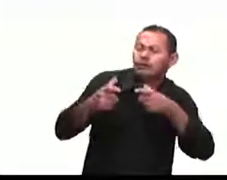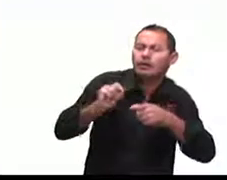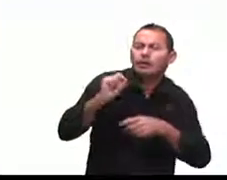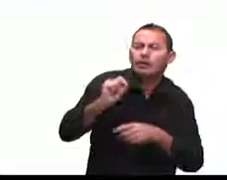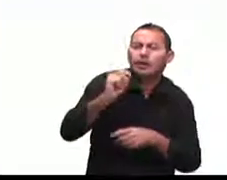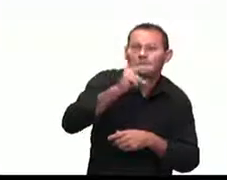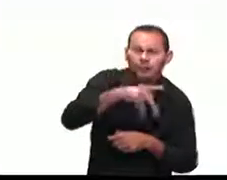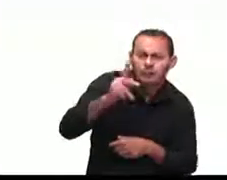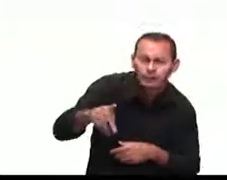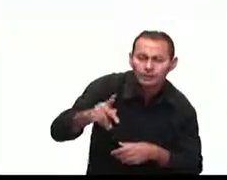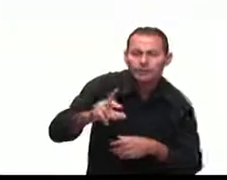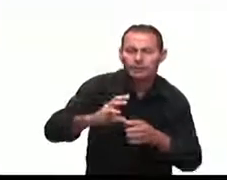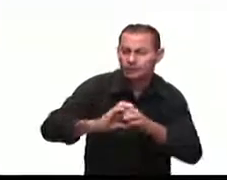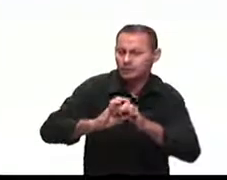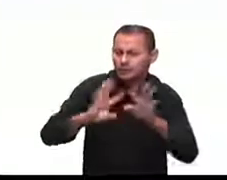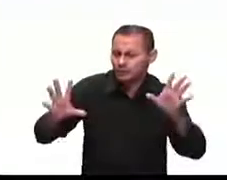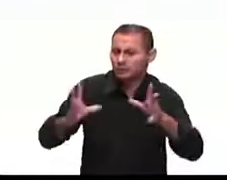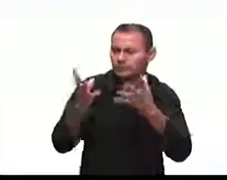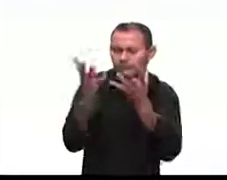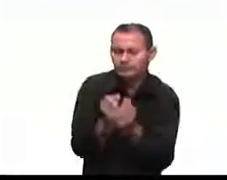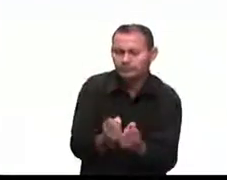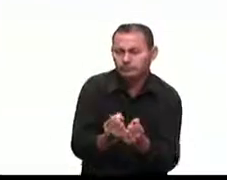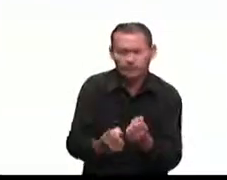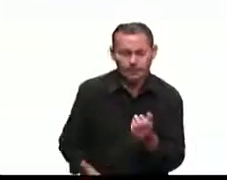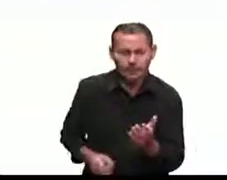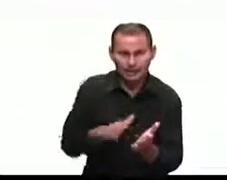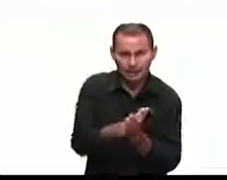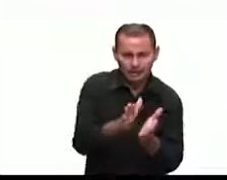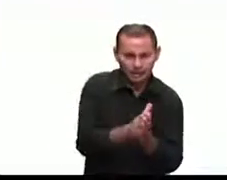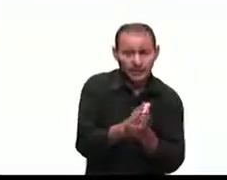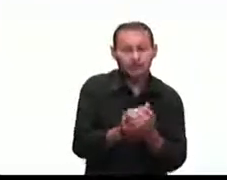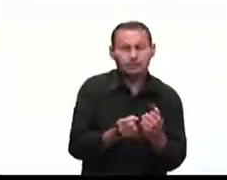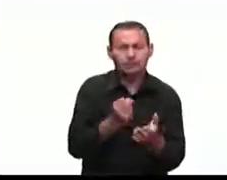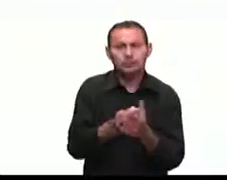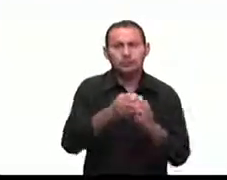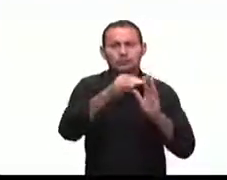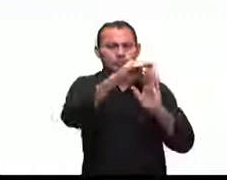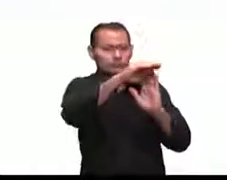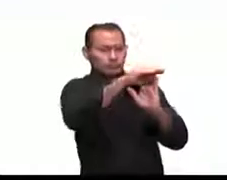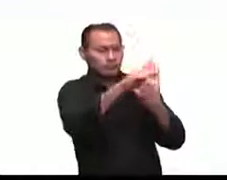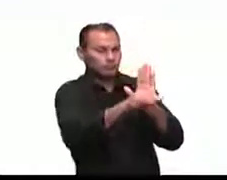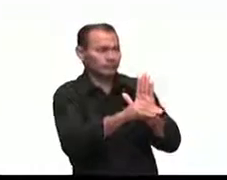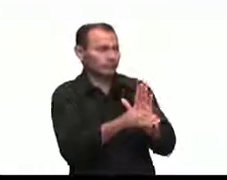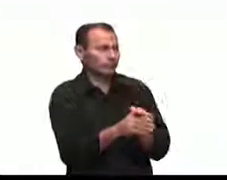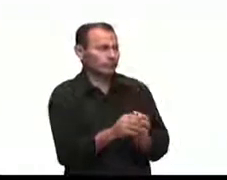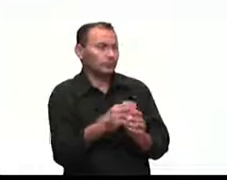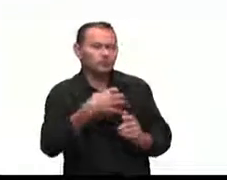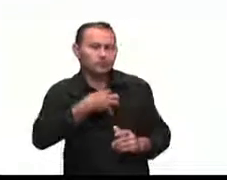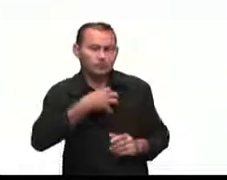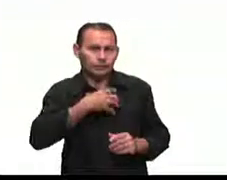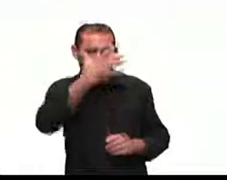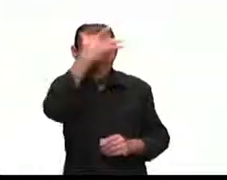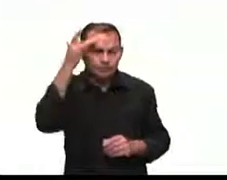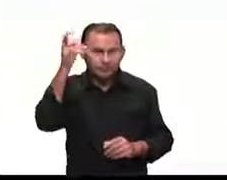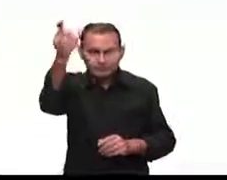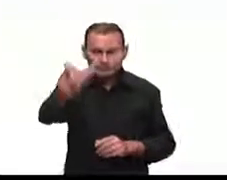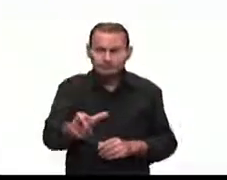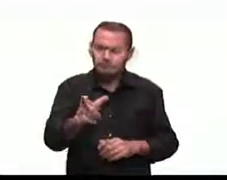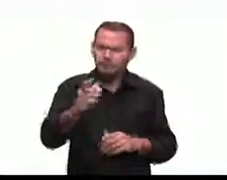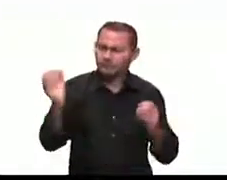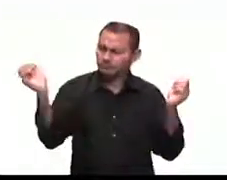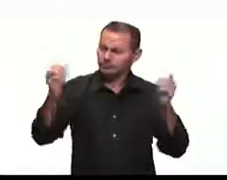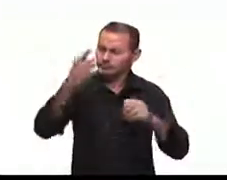professor estaria disposto a investir nesse programa, ou seja, o perfil das pessoas, possíveis